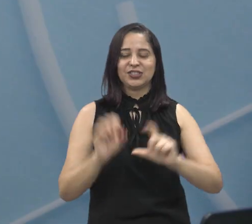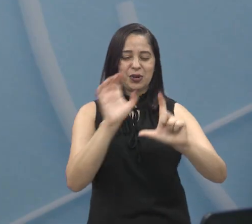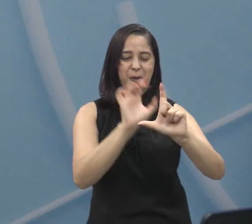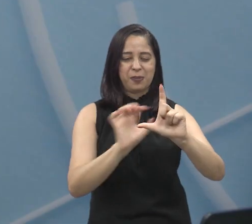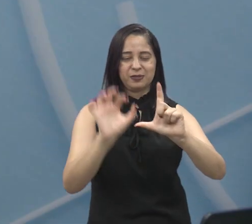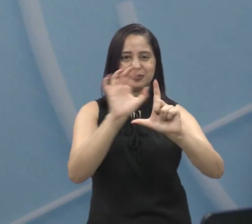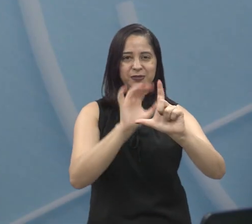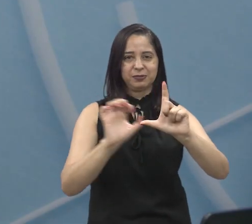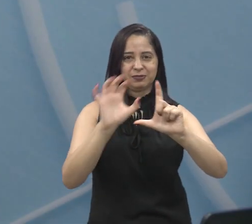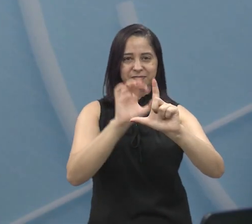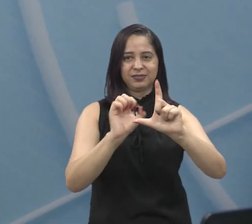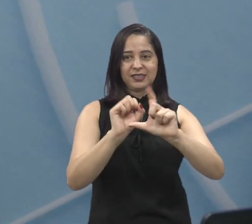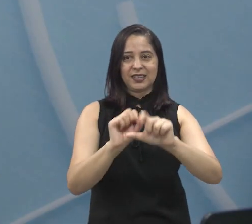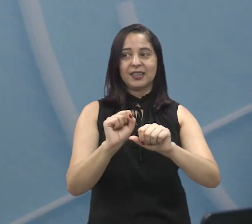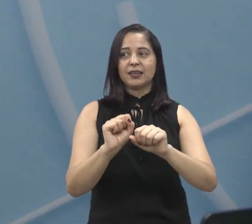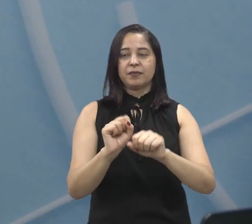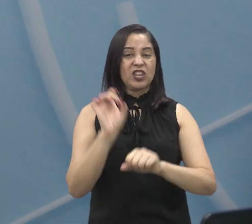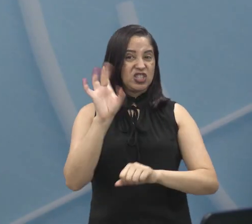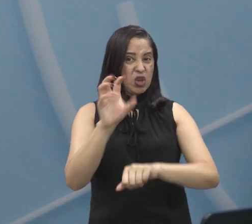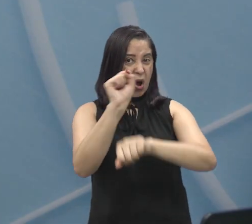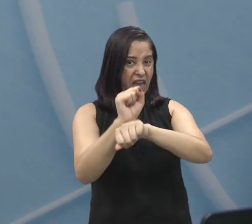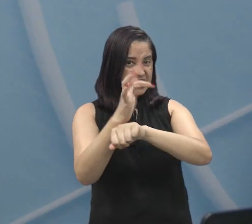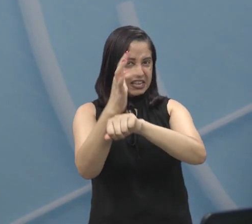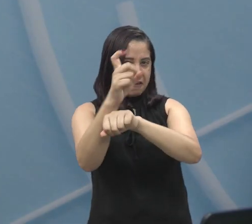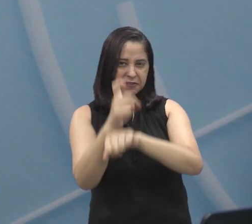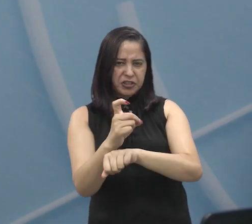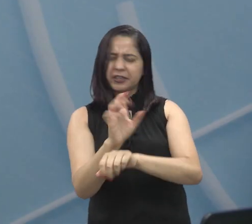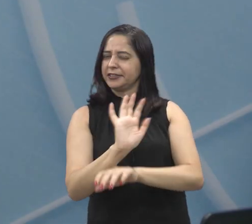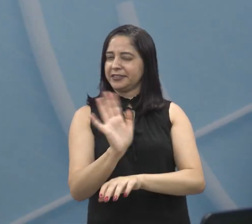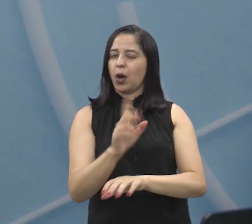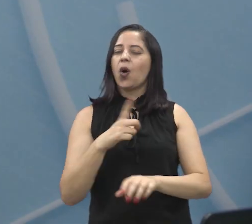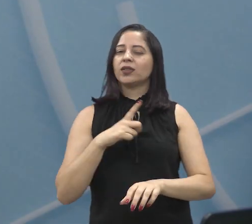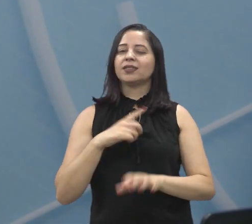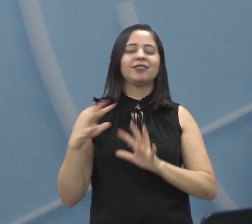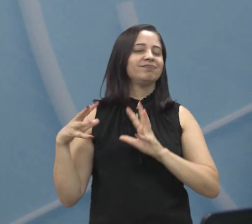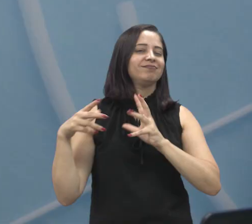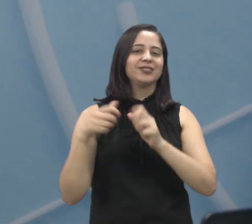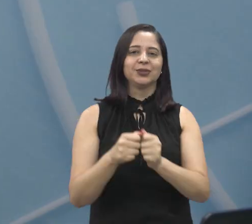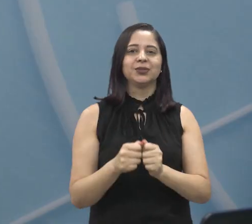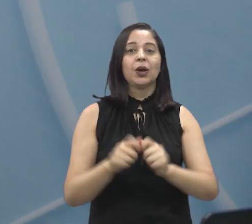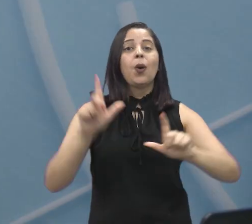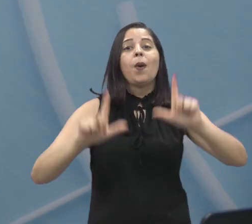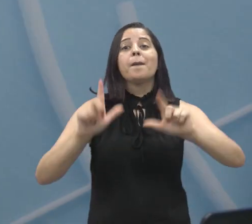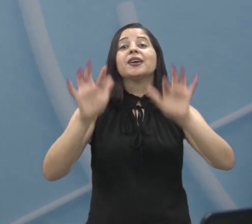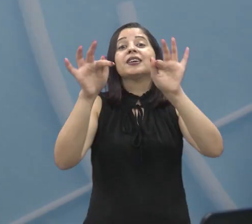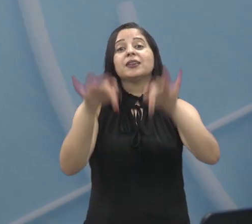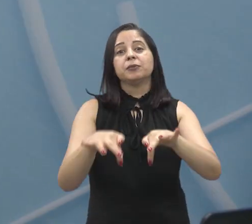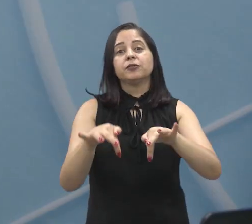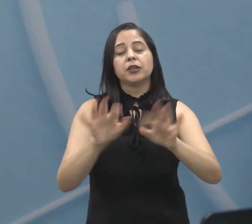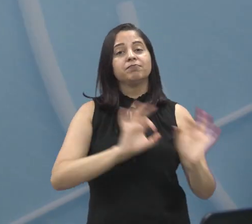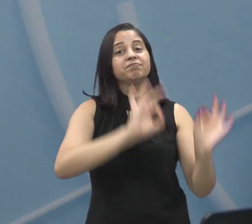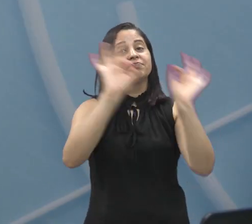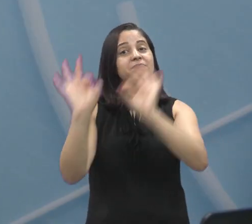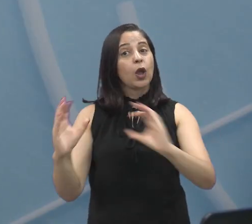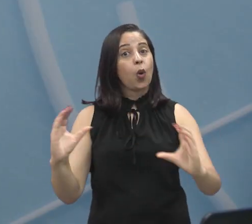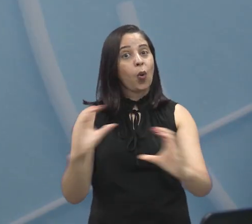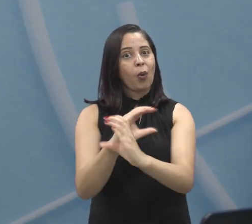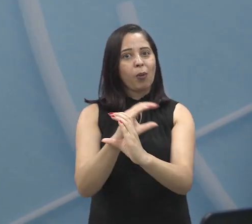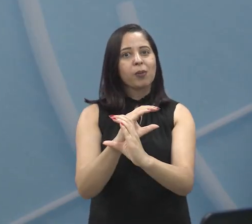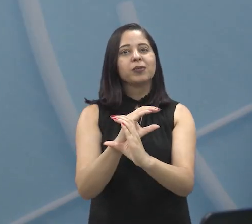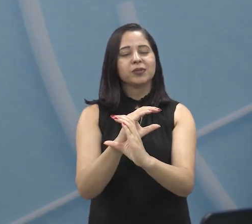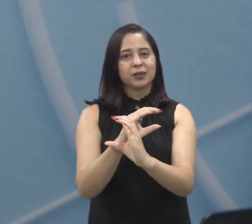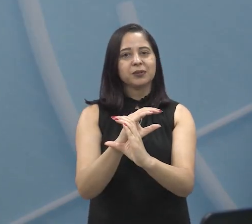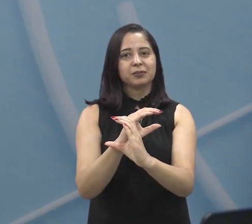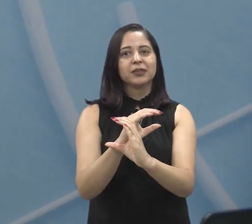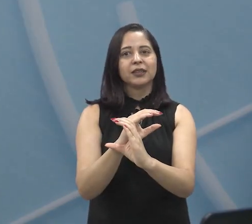vai além de São Francisco Xavier, né, para quem é fã do ecoturismo também. Pessoal, o Diálogos fica por aqui. Para você rever este programa